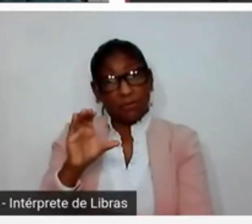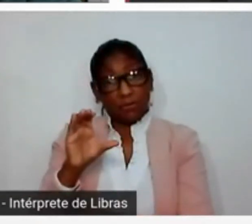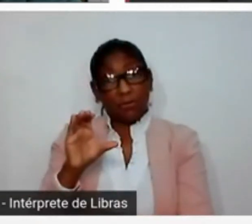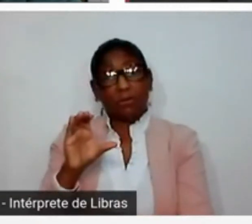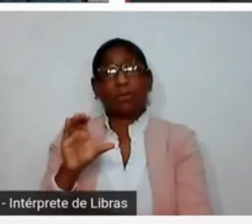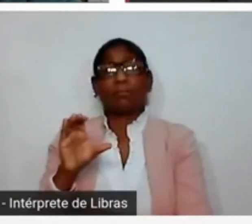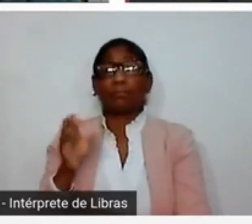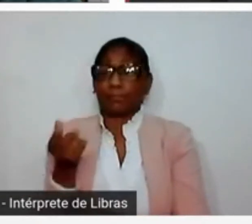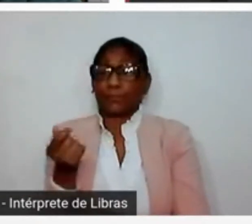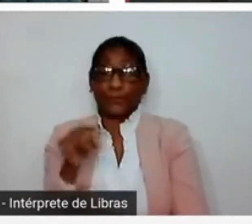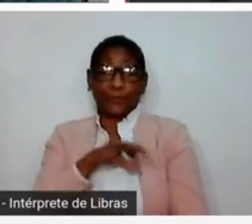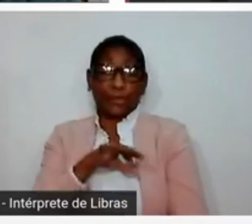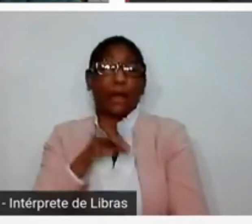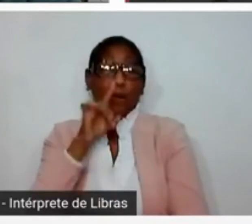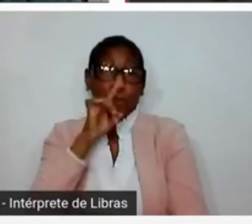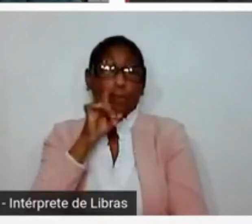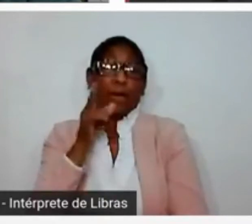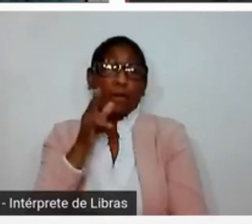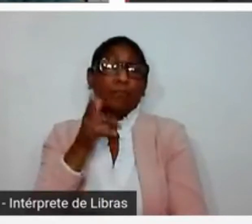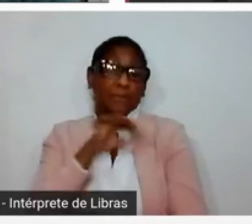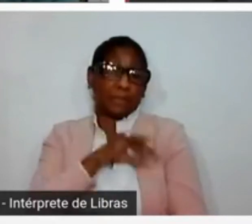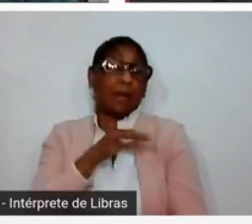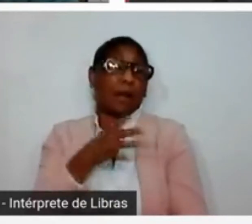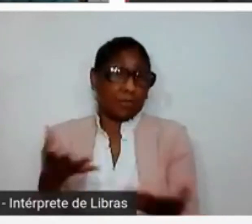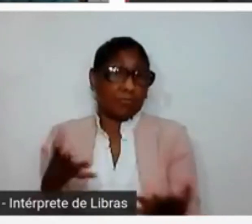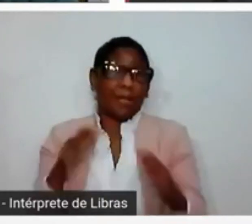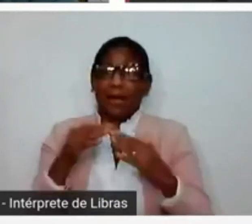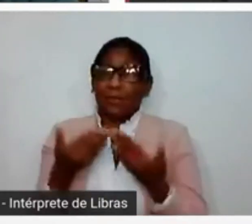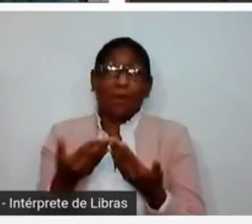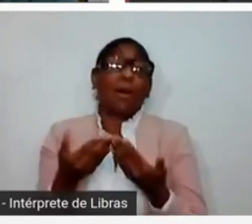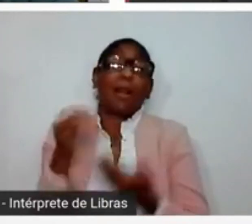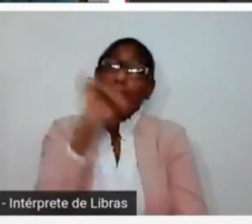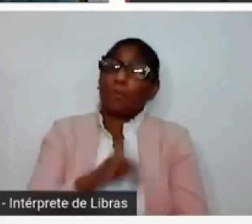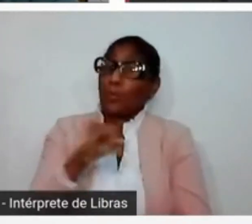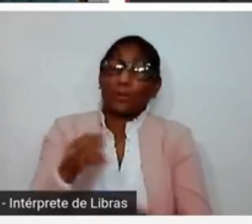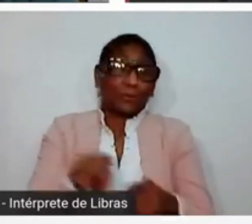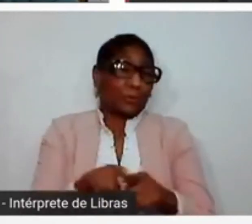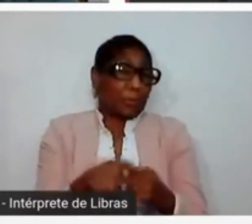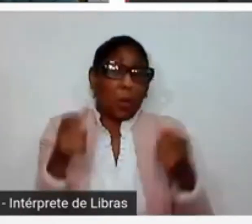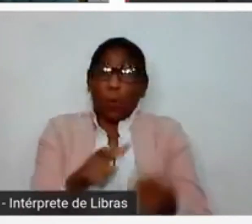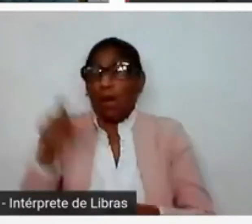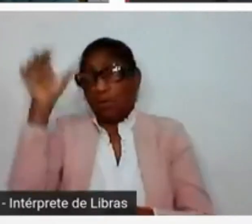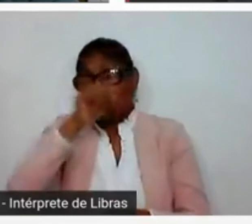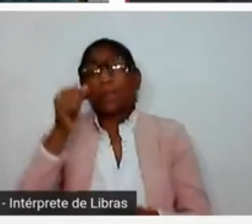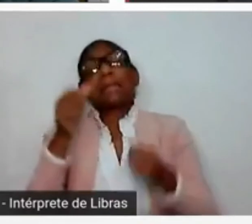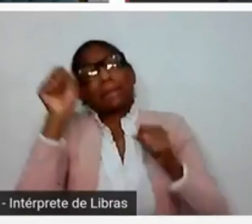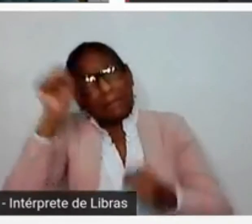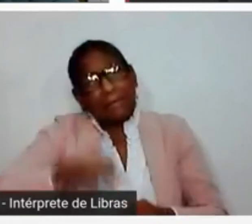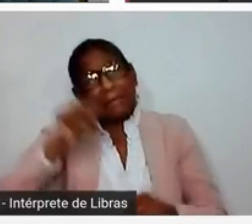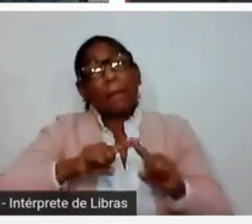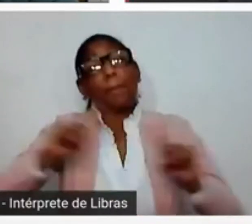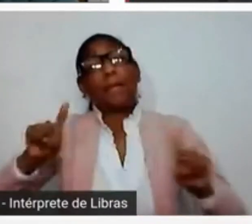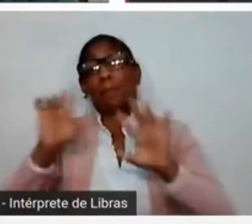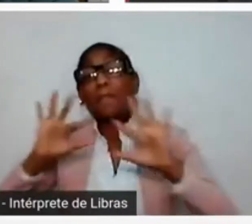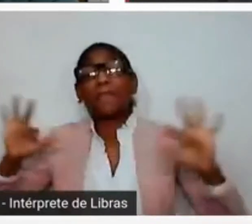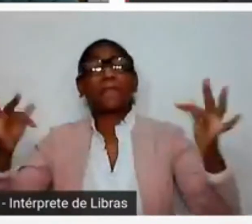renda familiar é menor do que meio salário mínimo. Então, a escola é mais do que... É também um espaço de aprendizagem, obviamente, mas ele também é